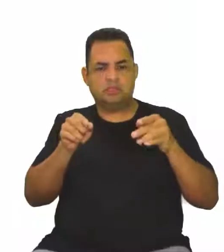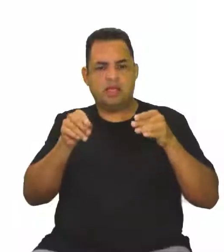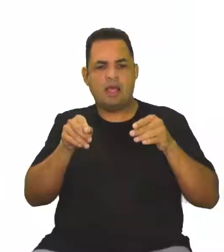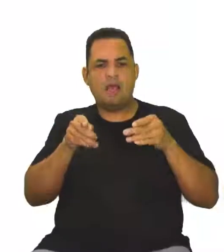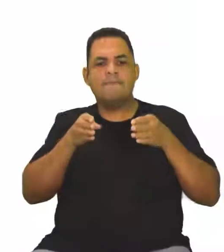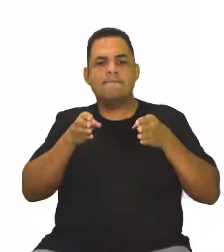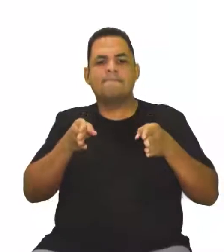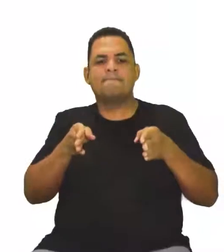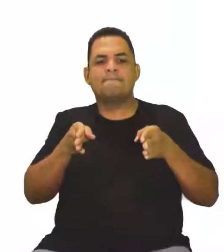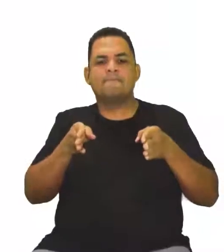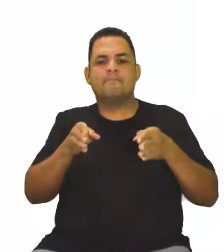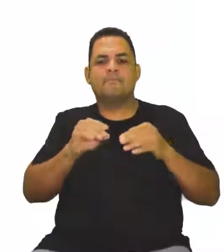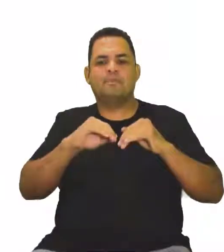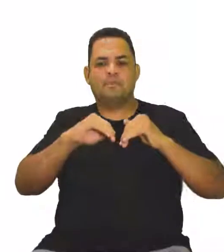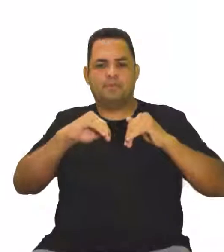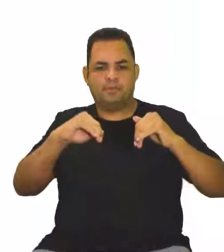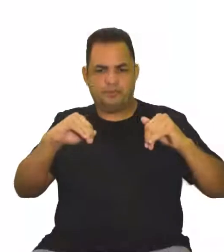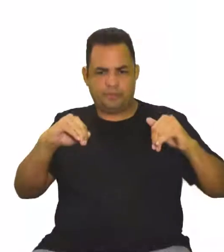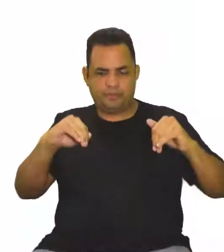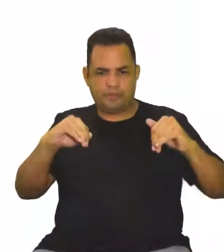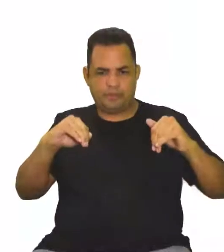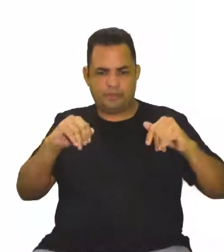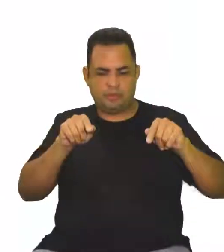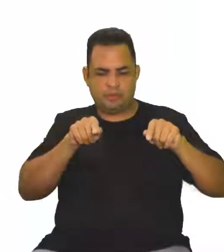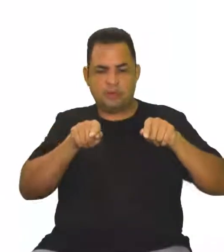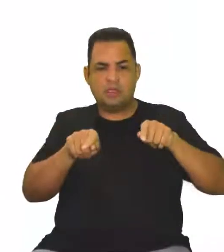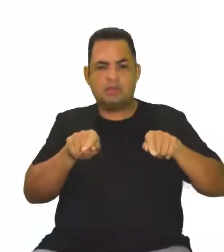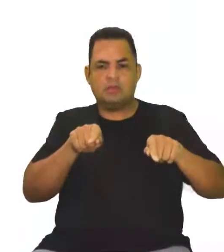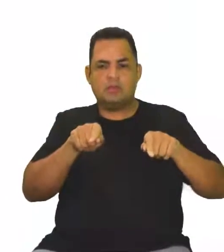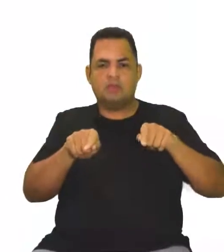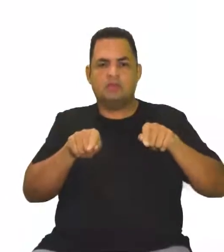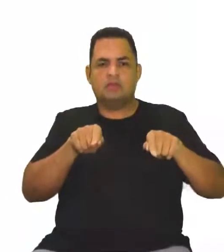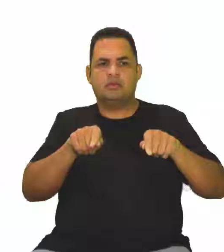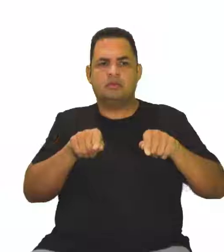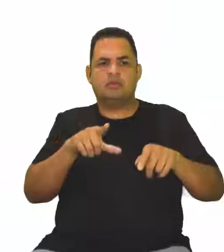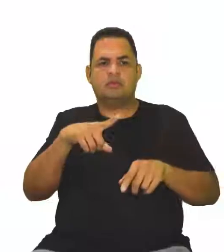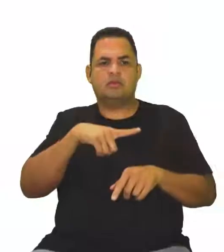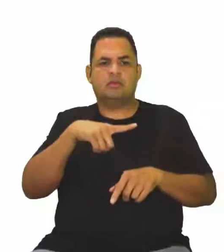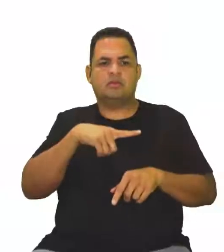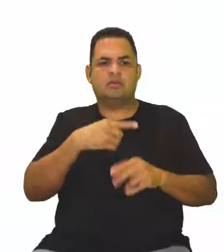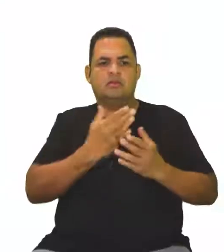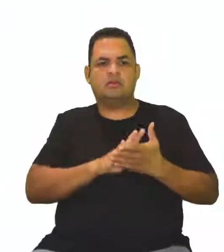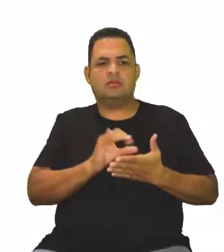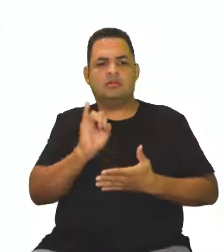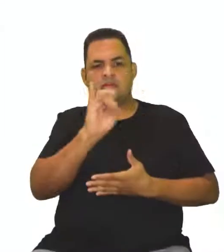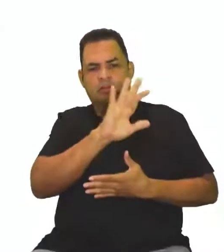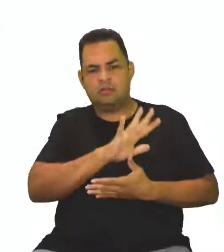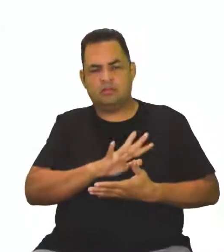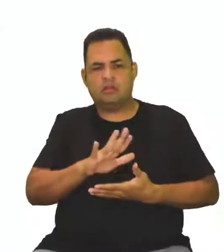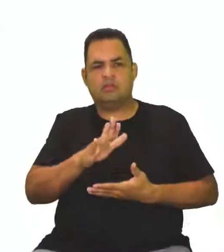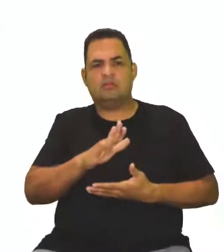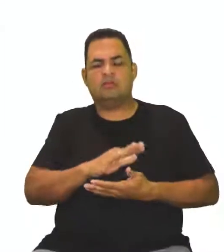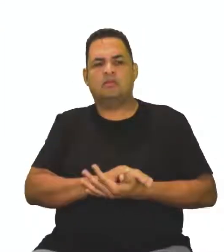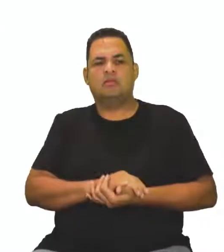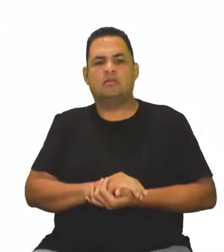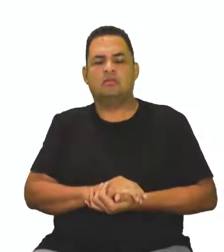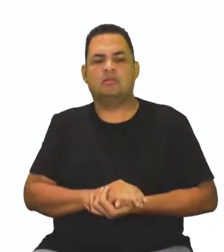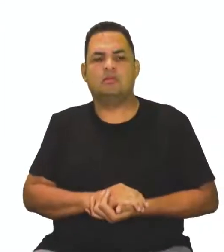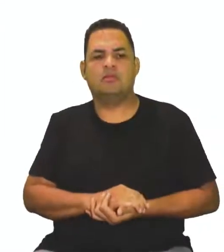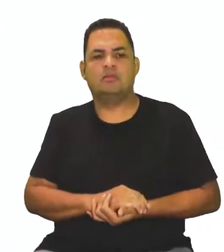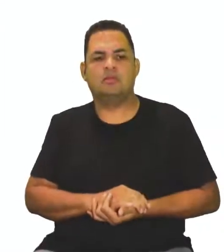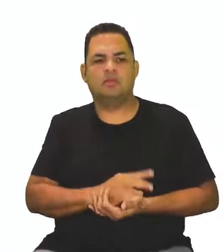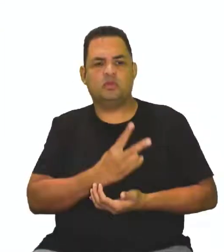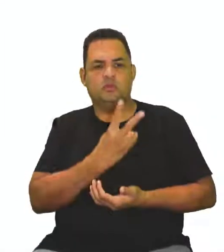o circuito no qual eu desejo medir. E aqui nós temos uma figurinha aqui, olha só,